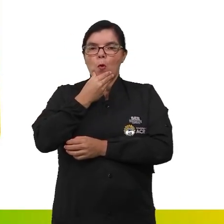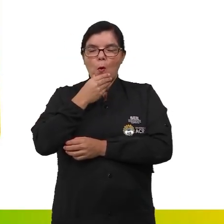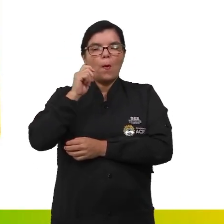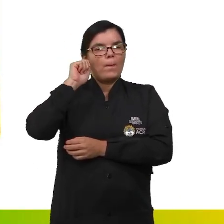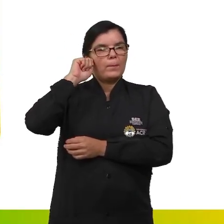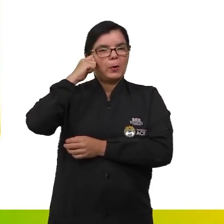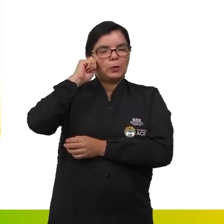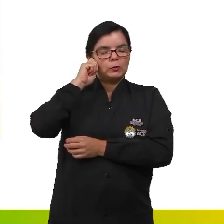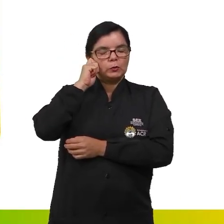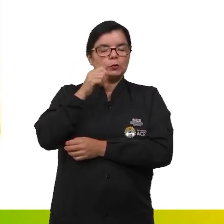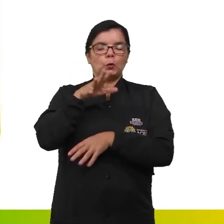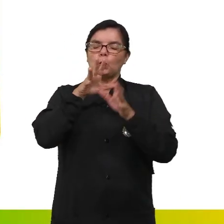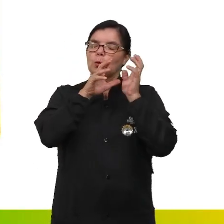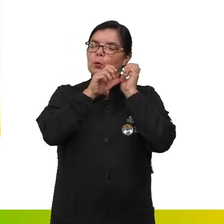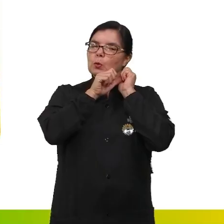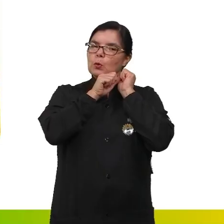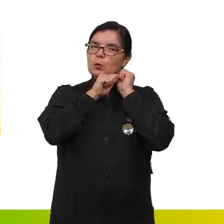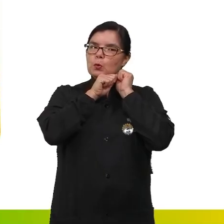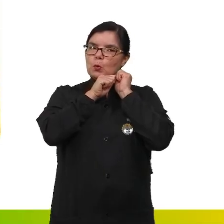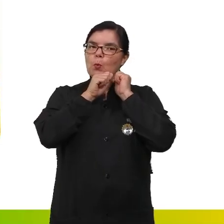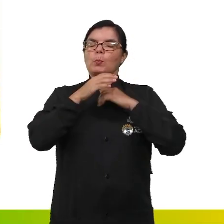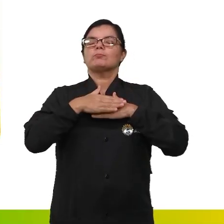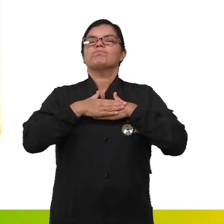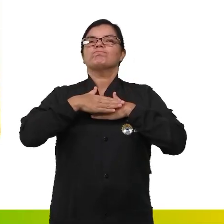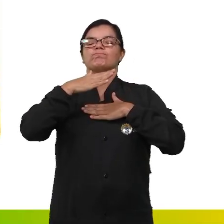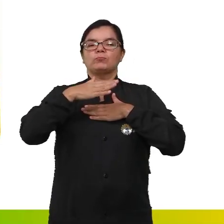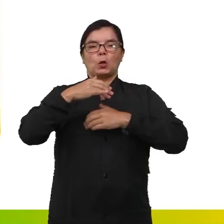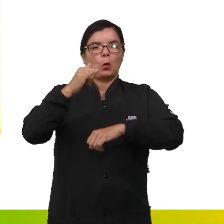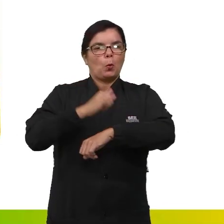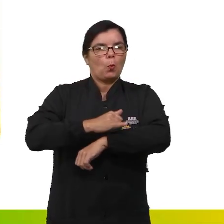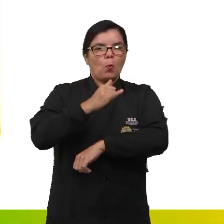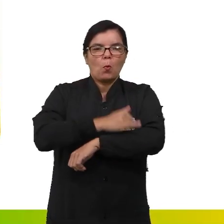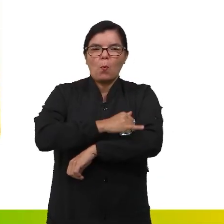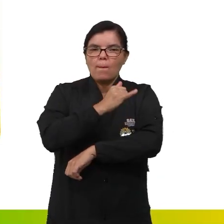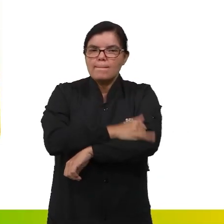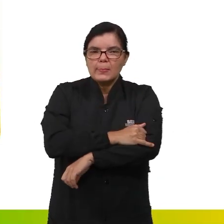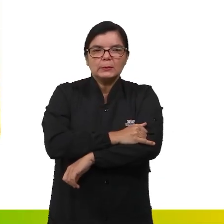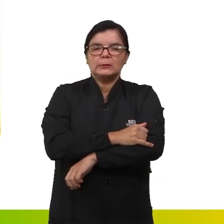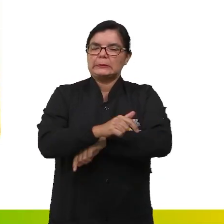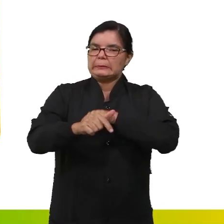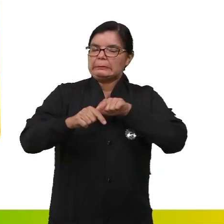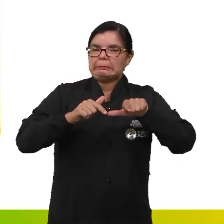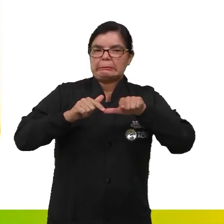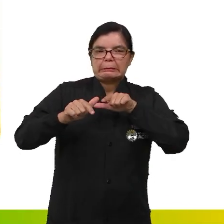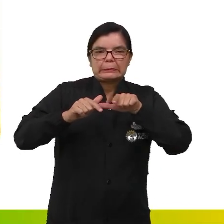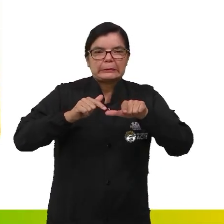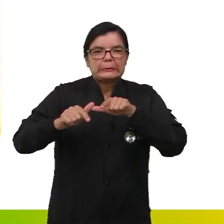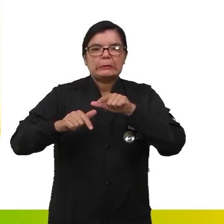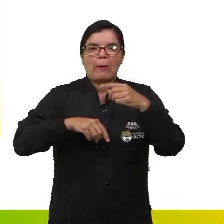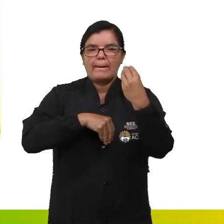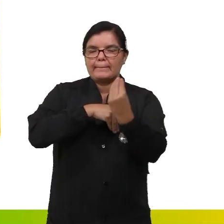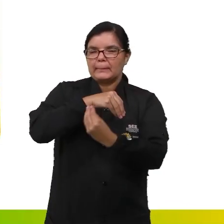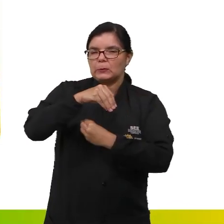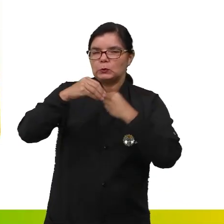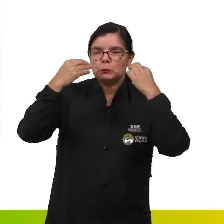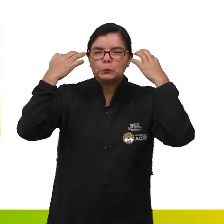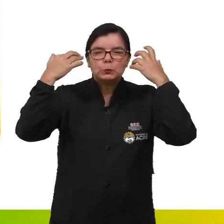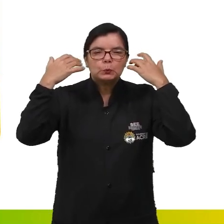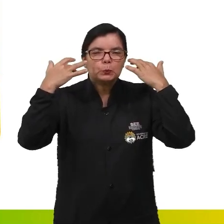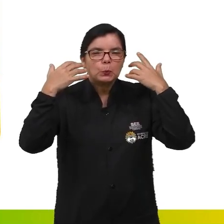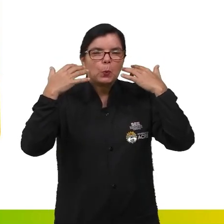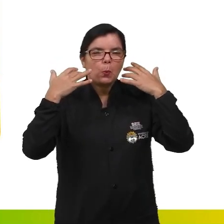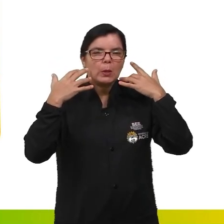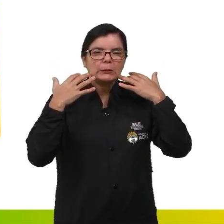crioula roncava, de papo para o ar, gorda, estrompada de serviço,